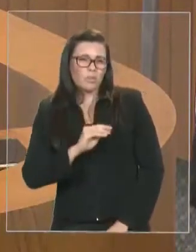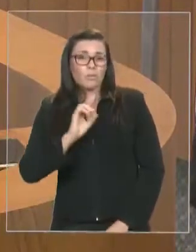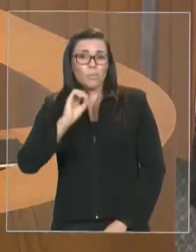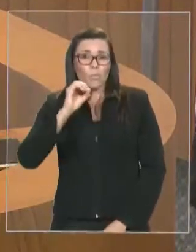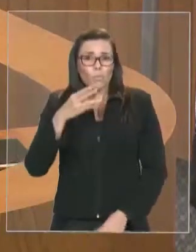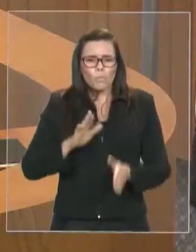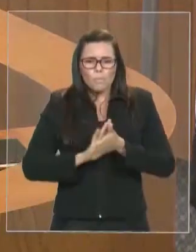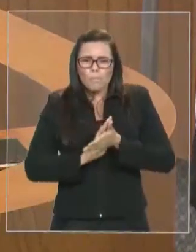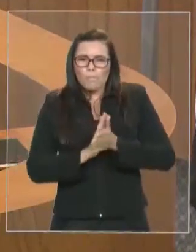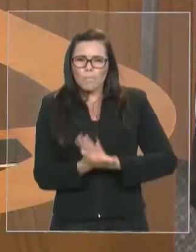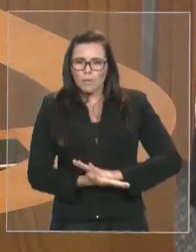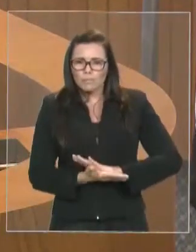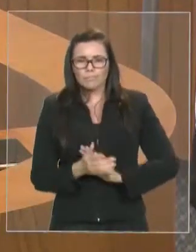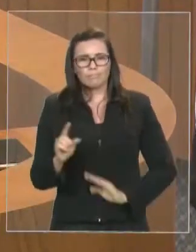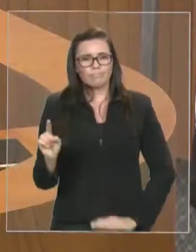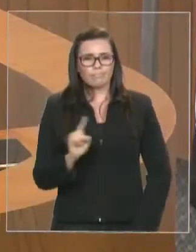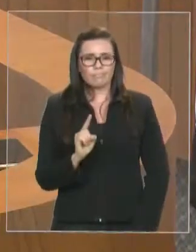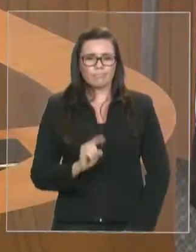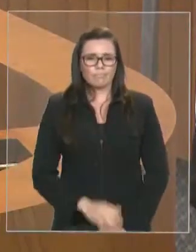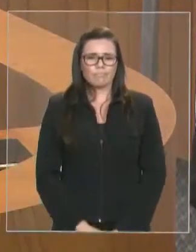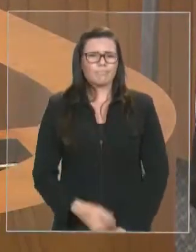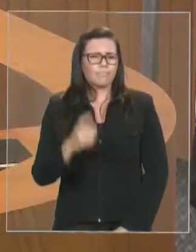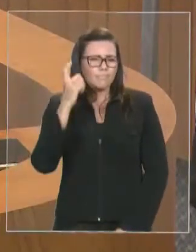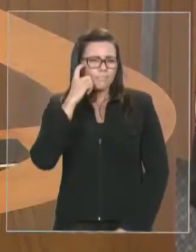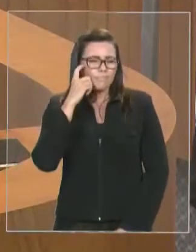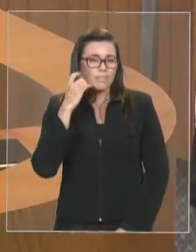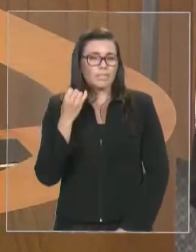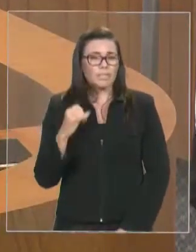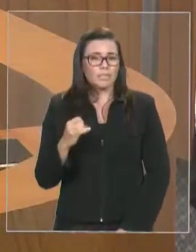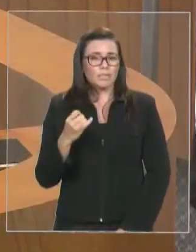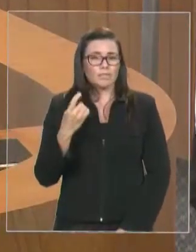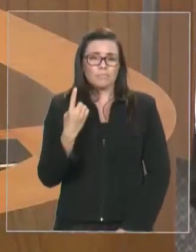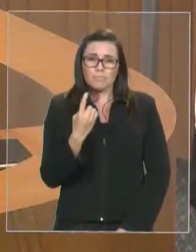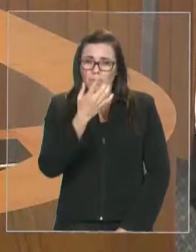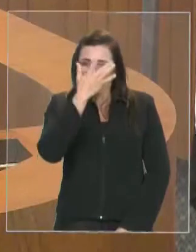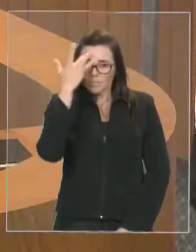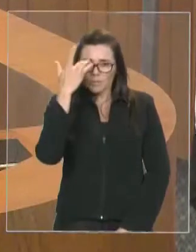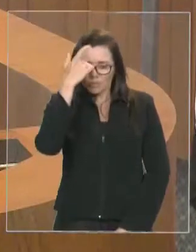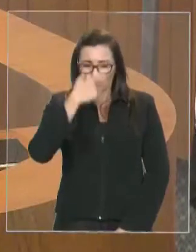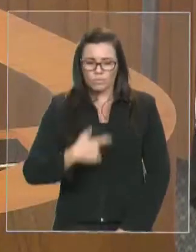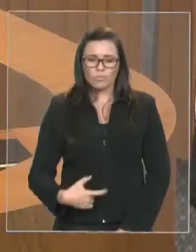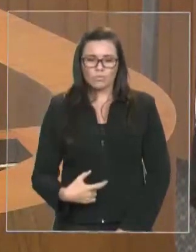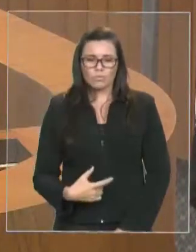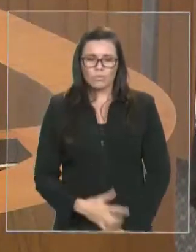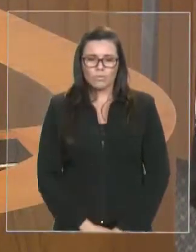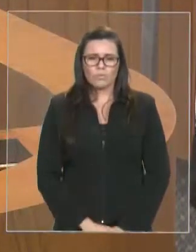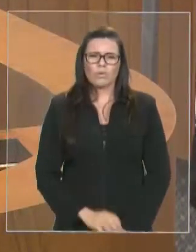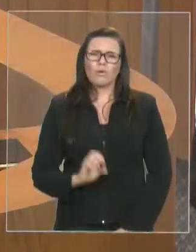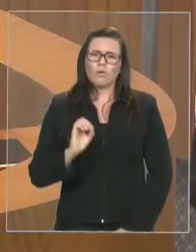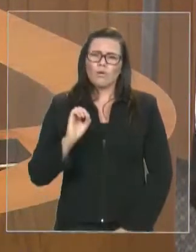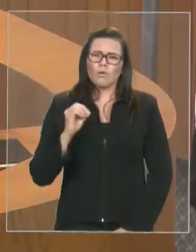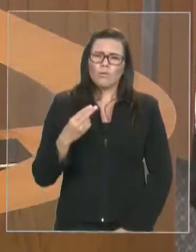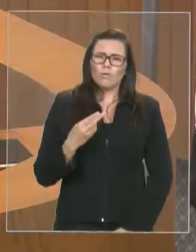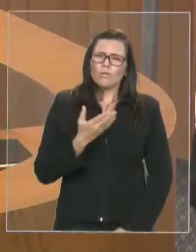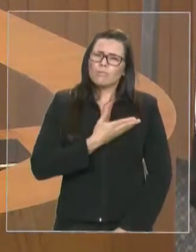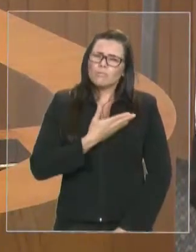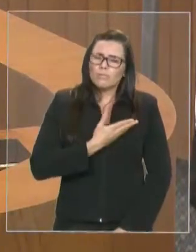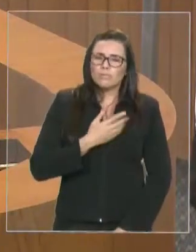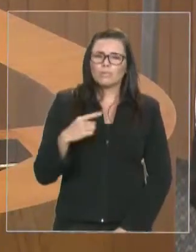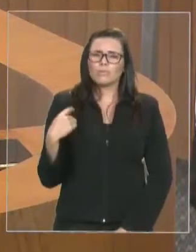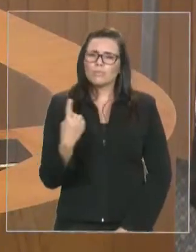preconceituoso. Imaginemos nós um paciente qualquer ou um parente querido, um